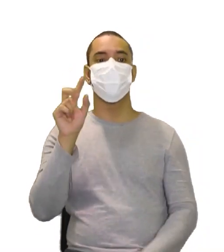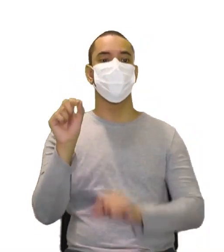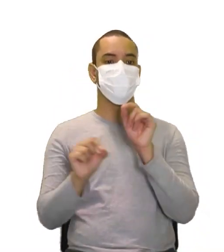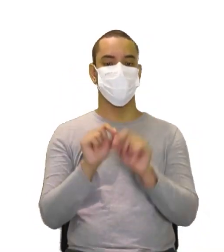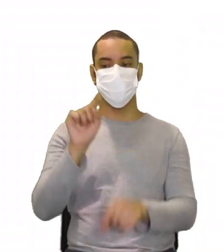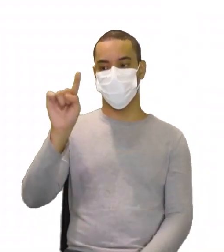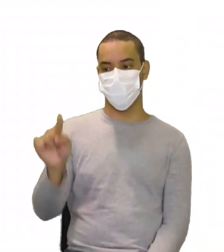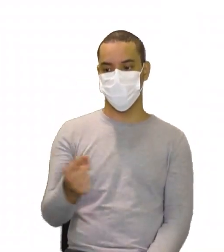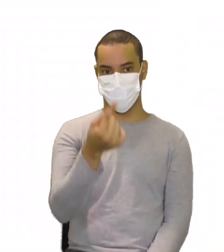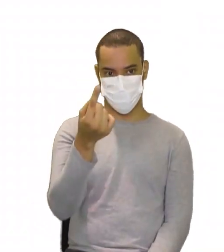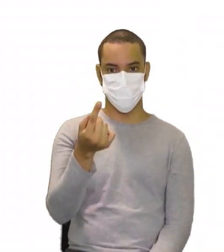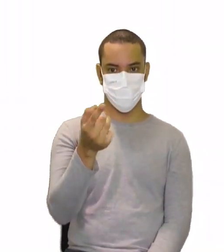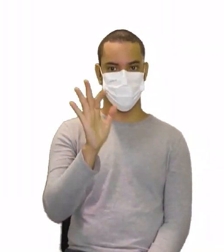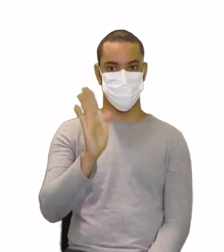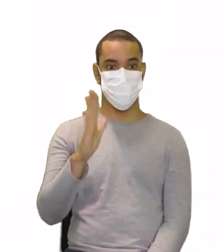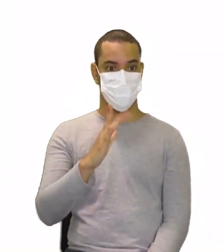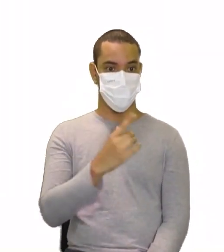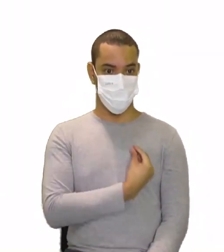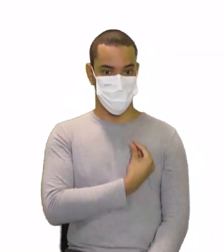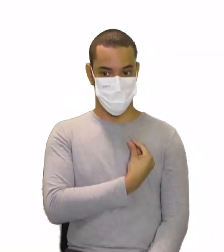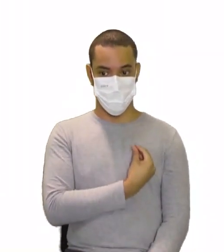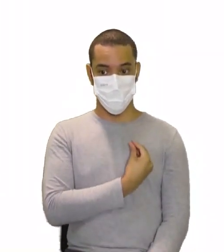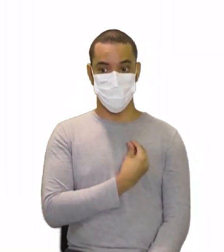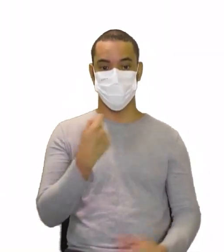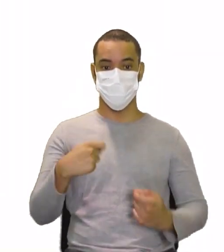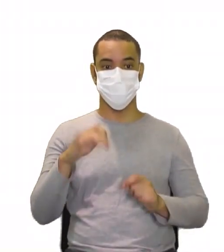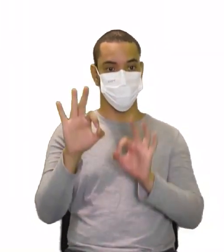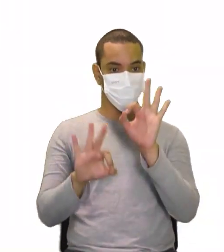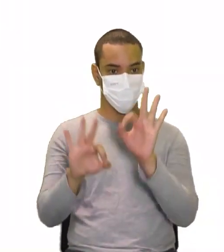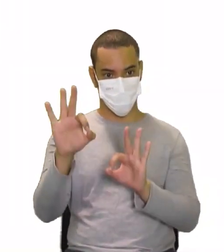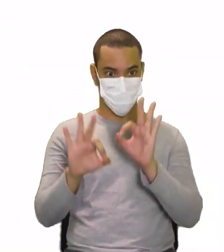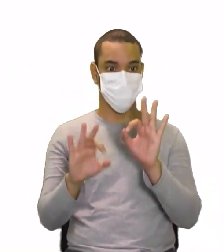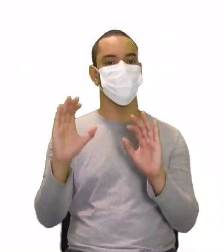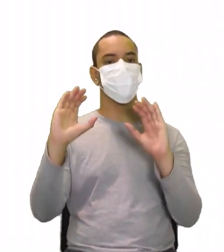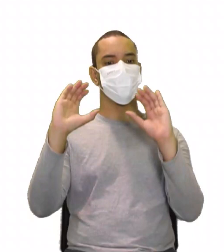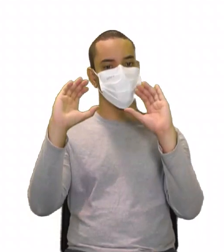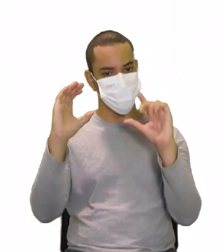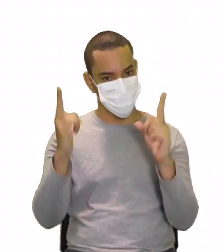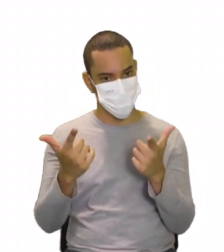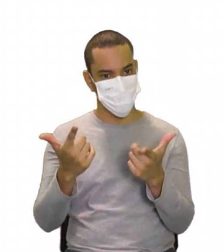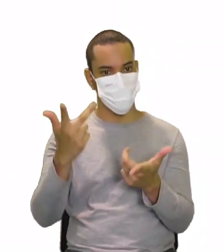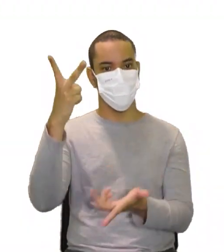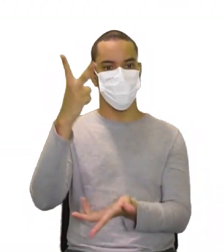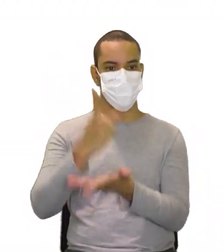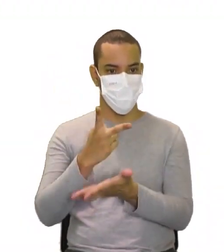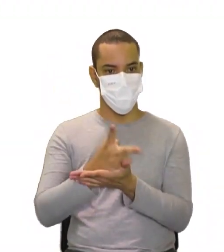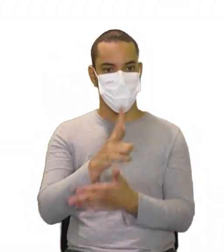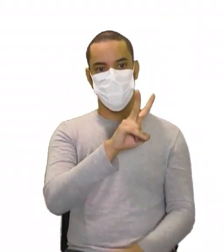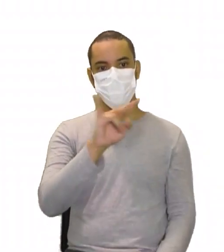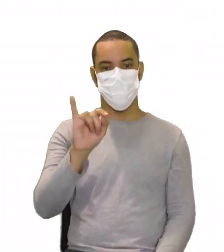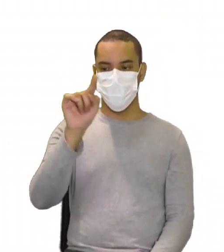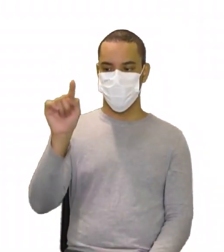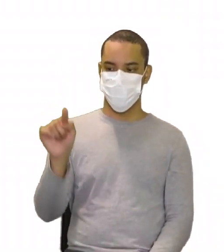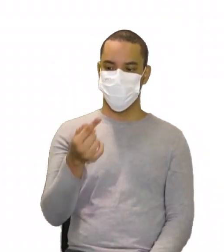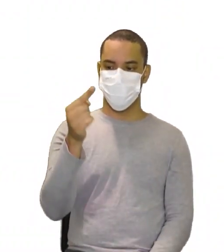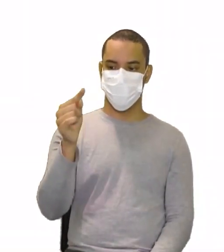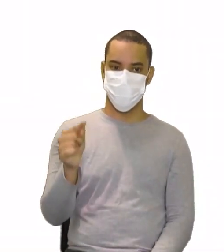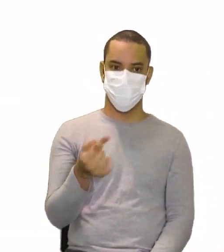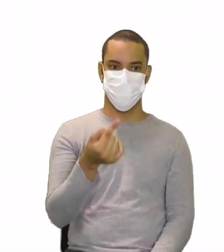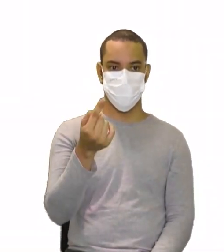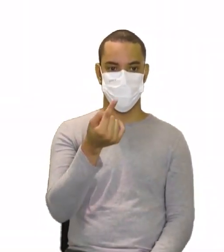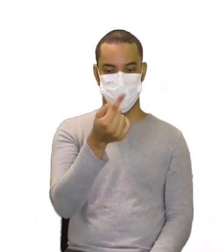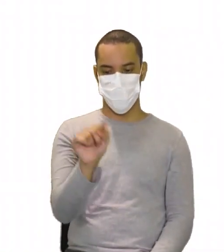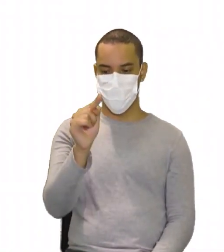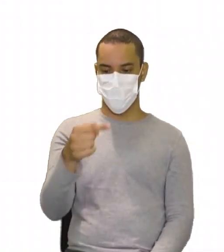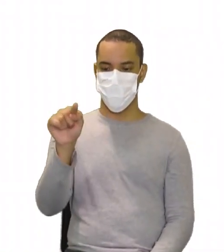da vírgula, né? Que aí você vai ter que arrumar. Lógico, geralmente, você tem que arrumar e colocar em